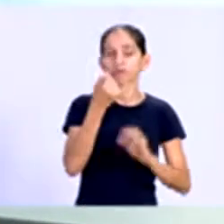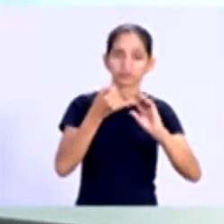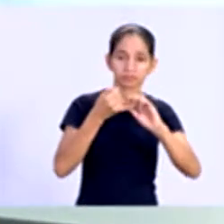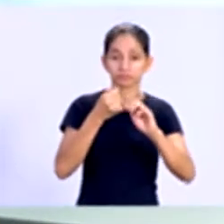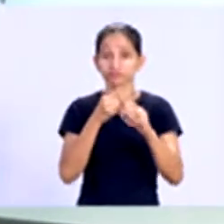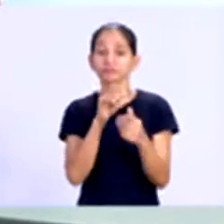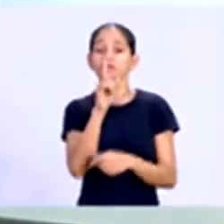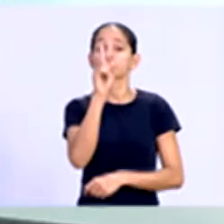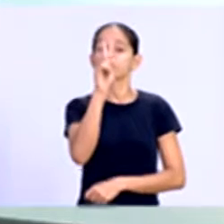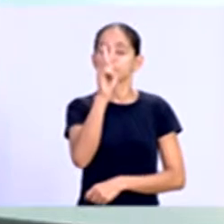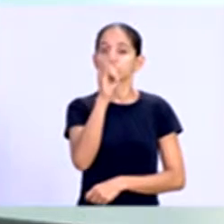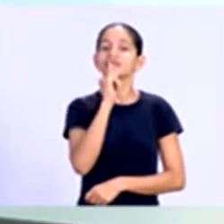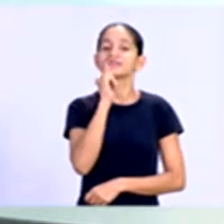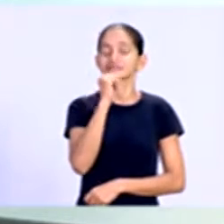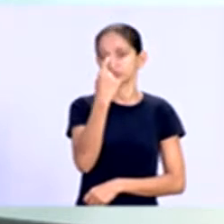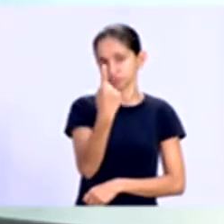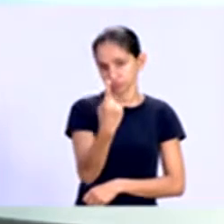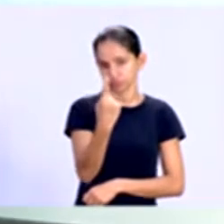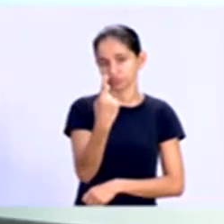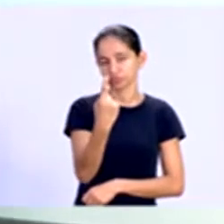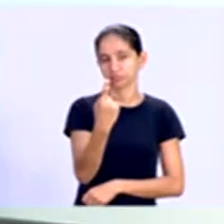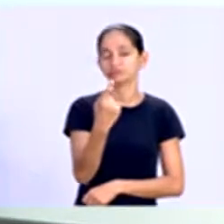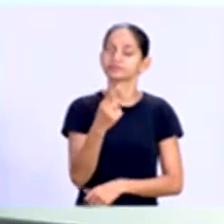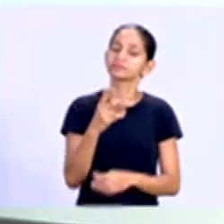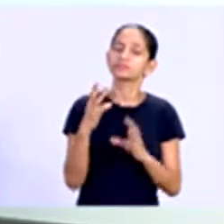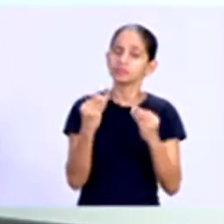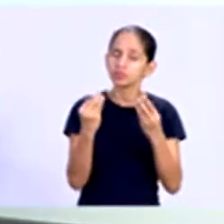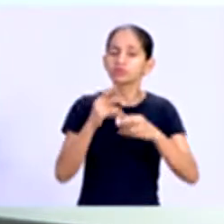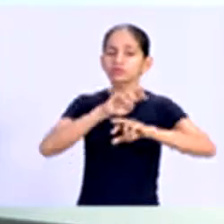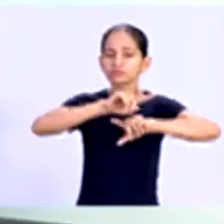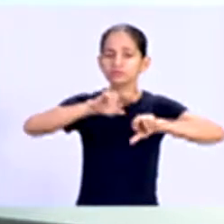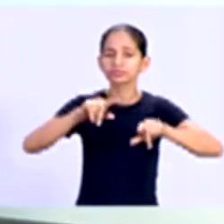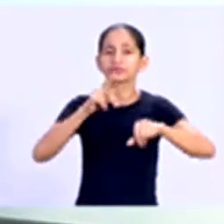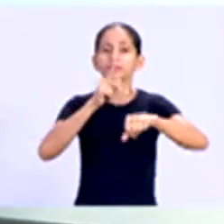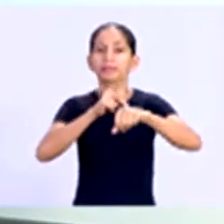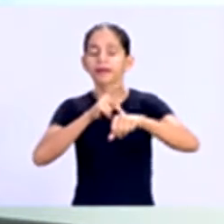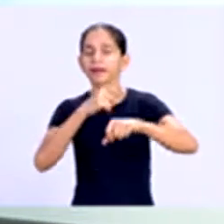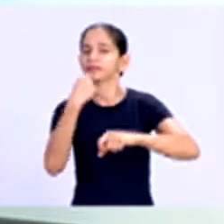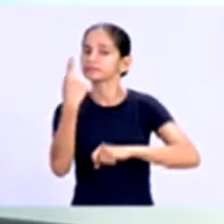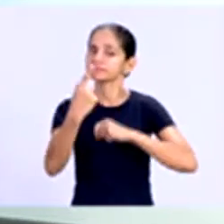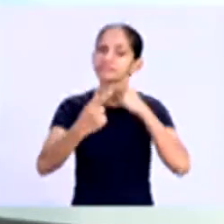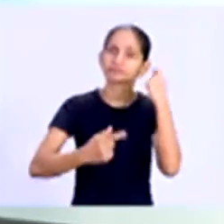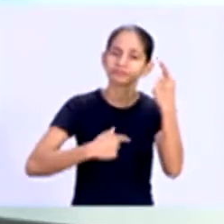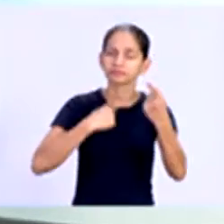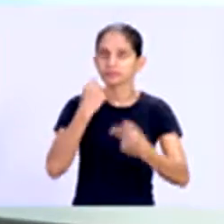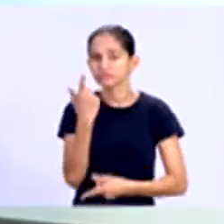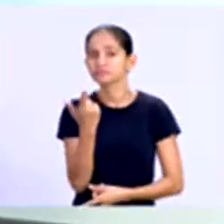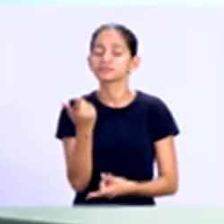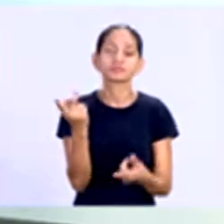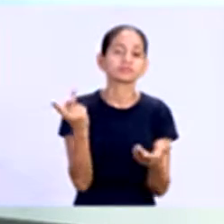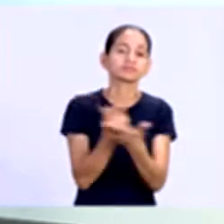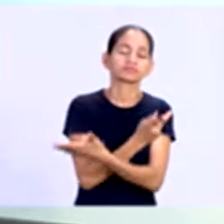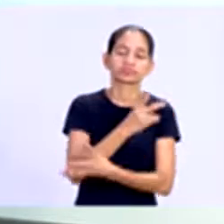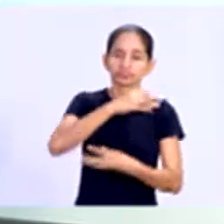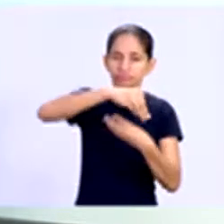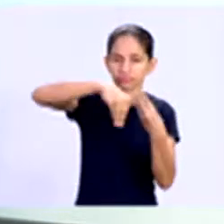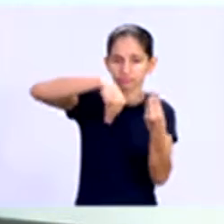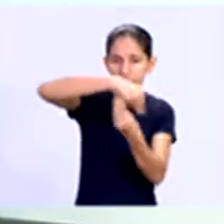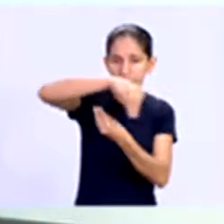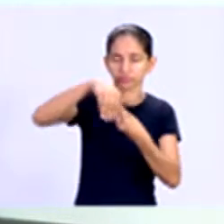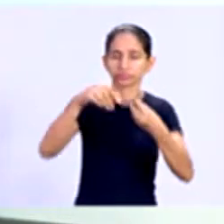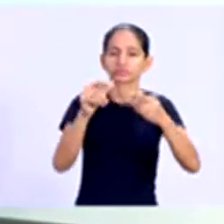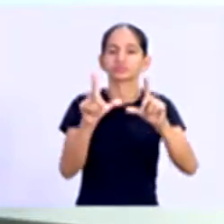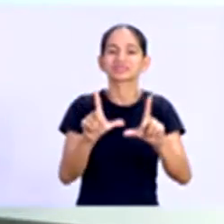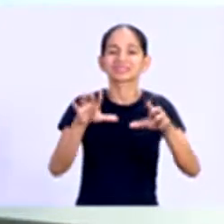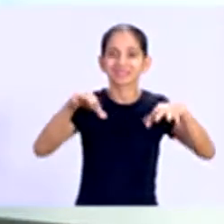Feijão é um tipo de alimento que muitas vezes vem com uma pedrinha, com algum outro componente junto com